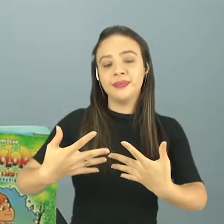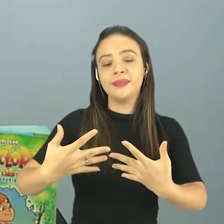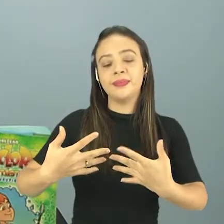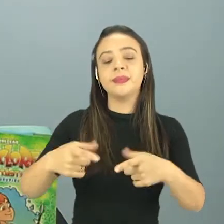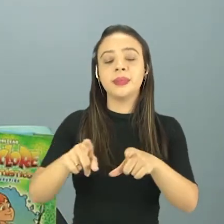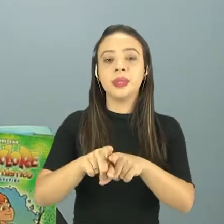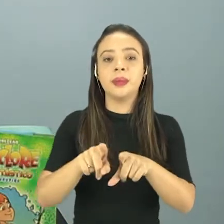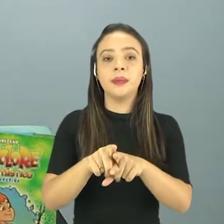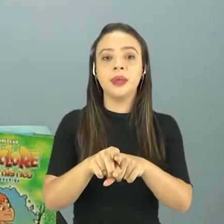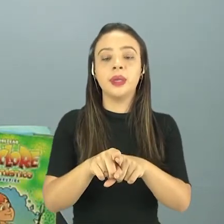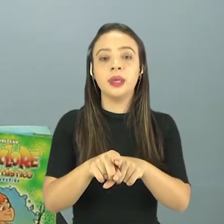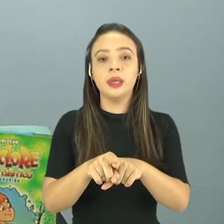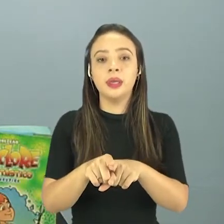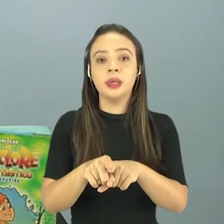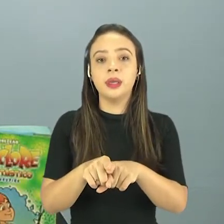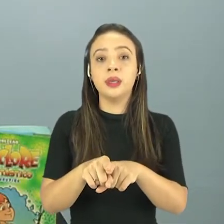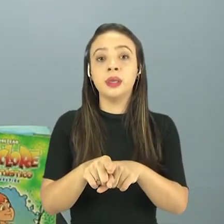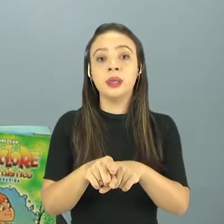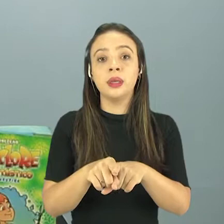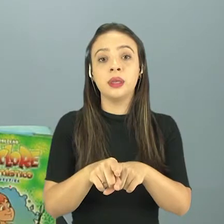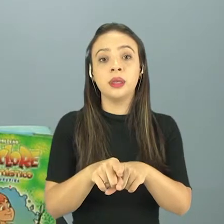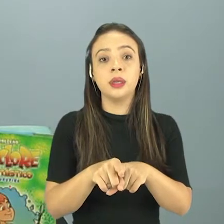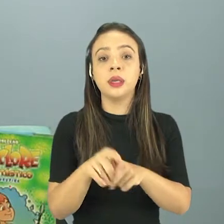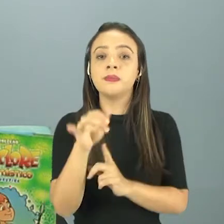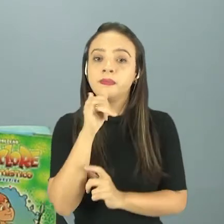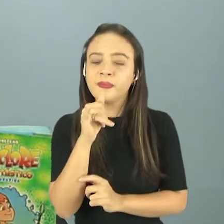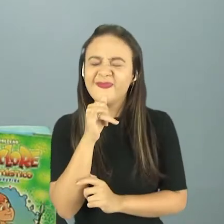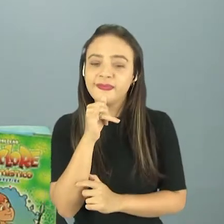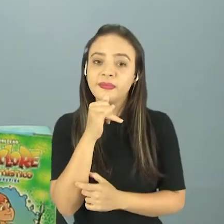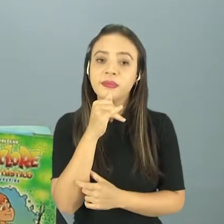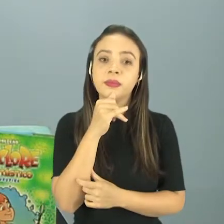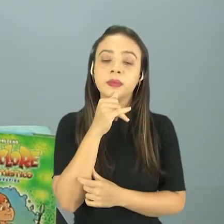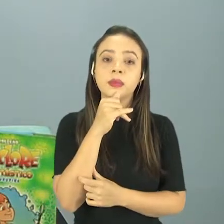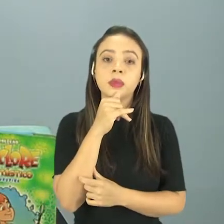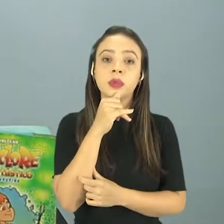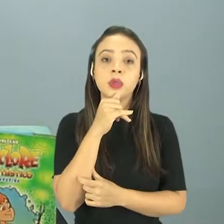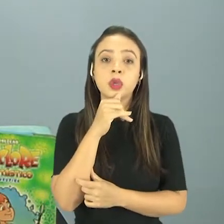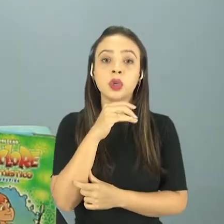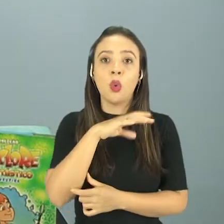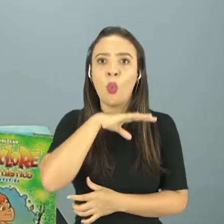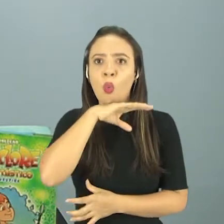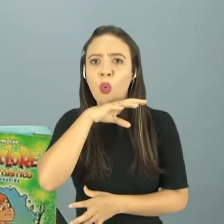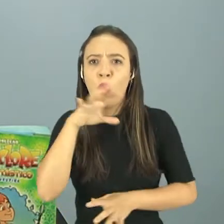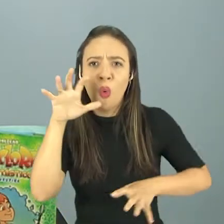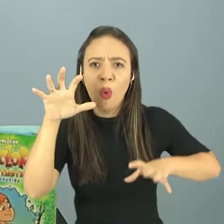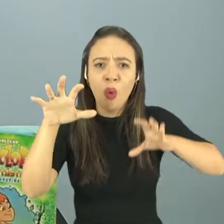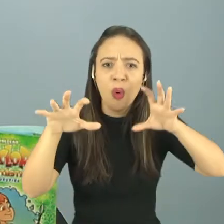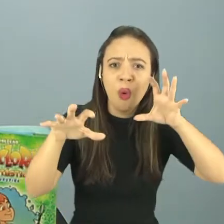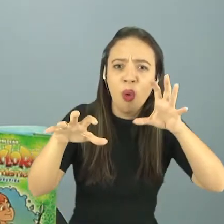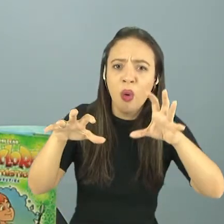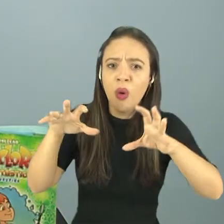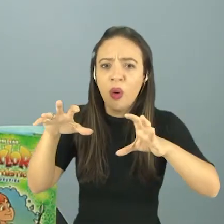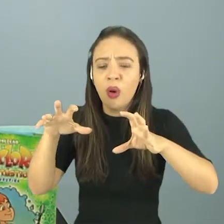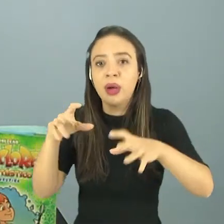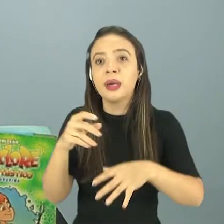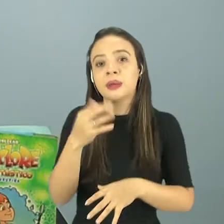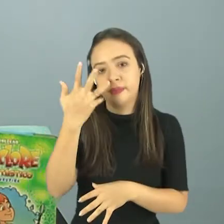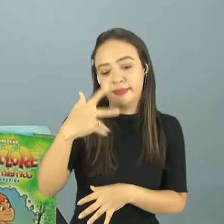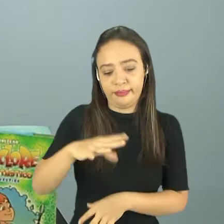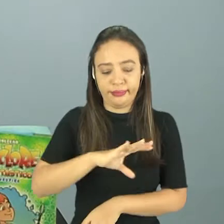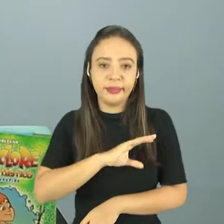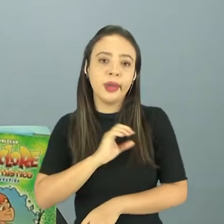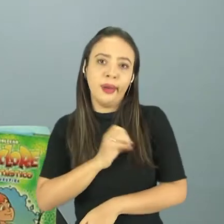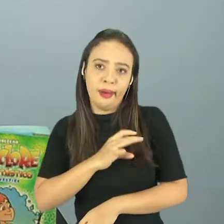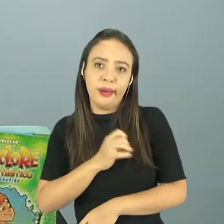vezes até, no caso, por exemplo, bicho-papão, para a criança ficar com medo, ela dormir cedo, obedecer a mãe. Tem pessoas que